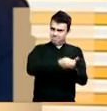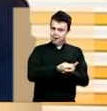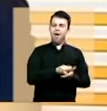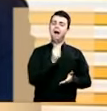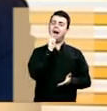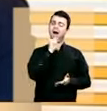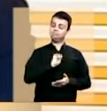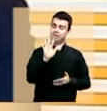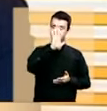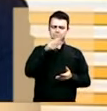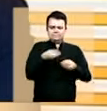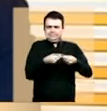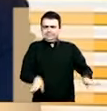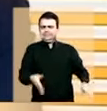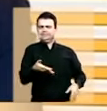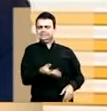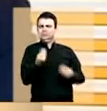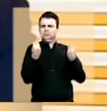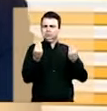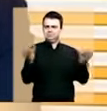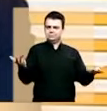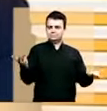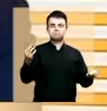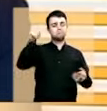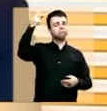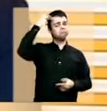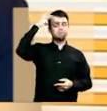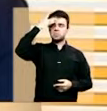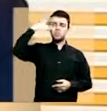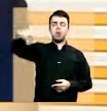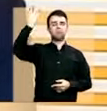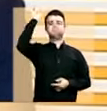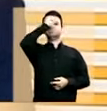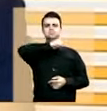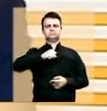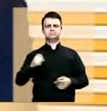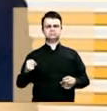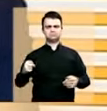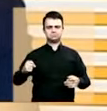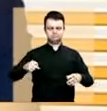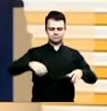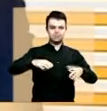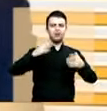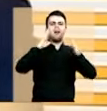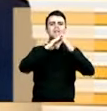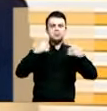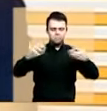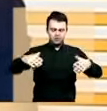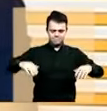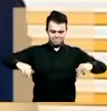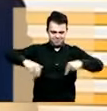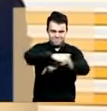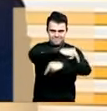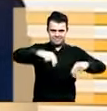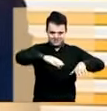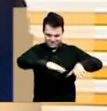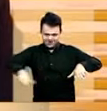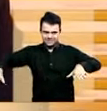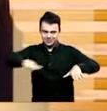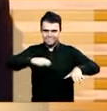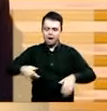aquela mangueira ali desperdiçando água. E aí aprenderam que não precisa lavar a calçada, a vassoura é o suficiente para deixar